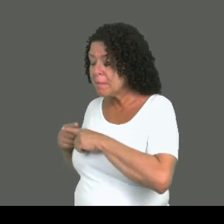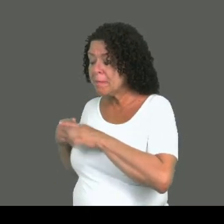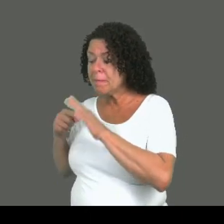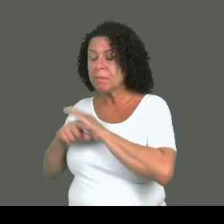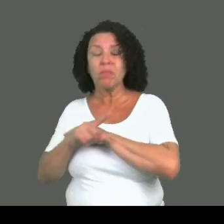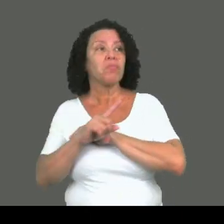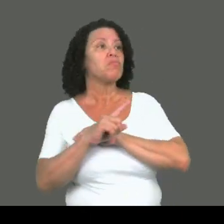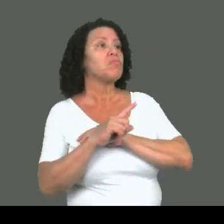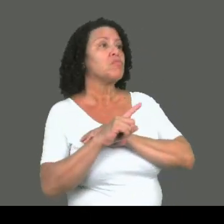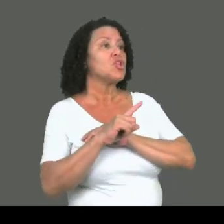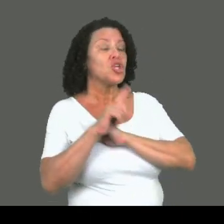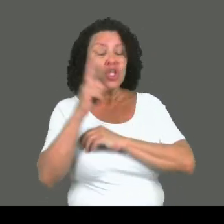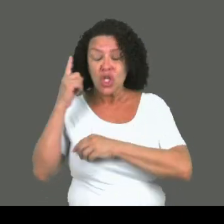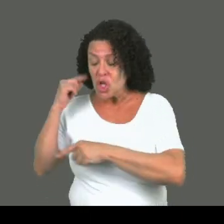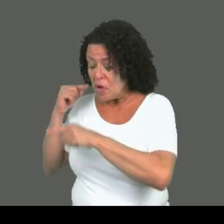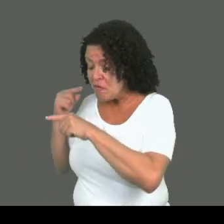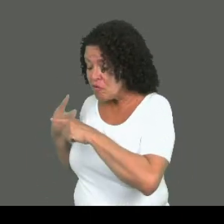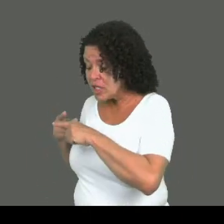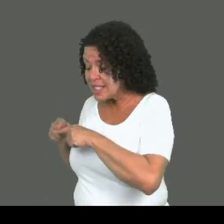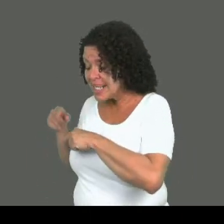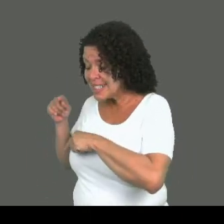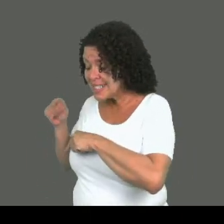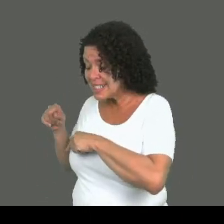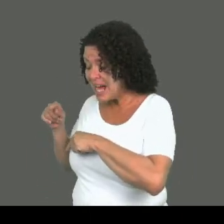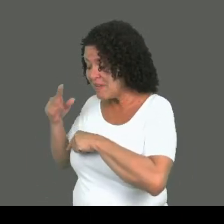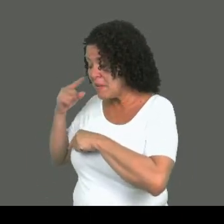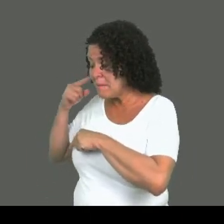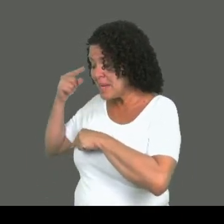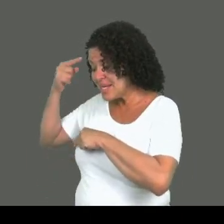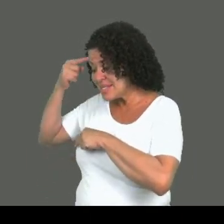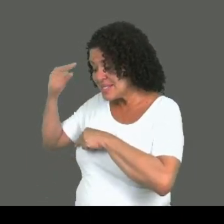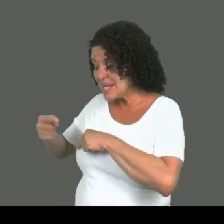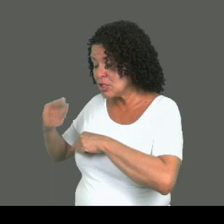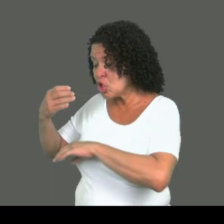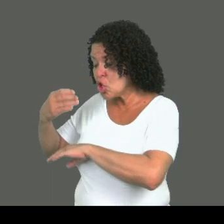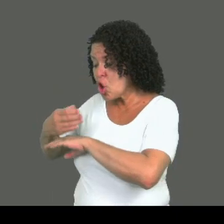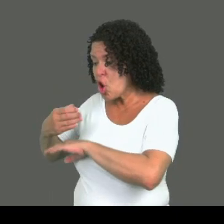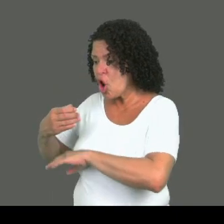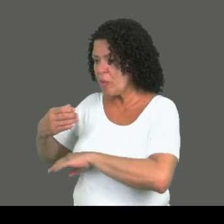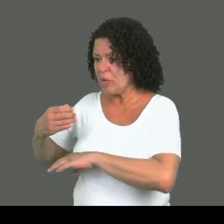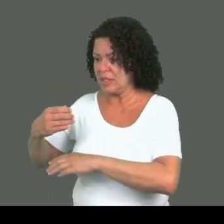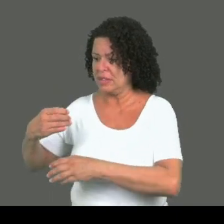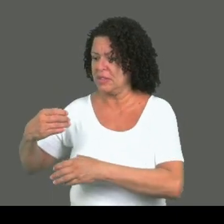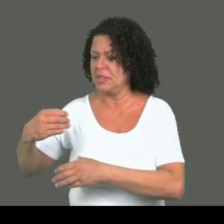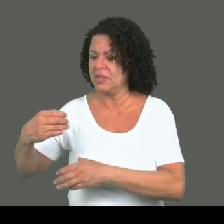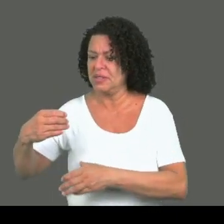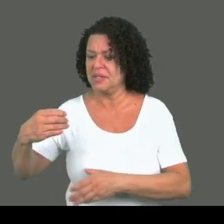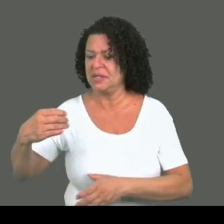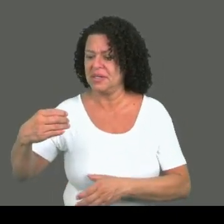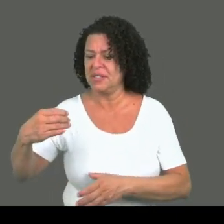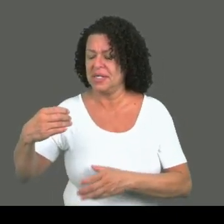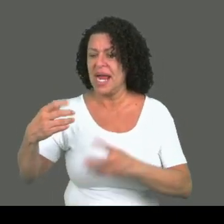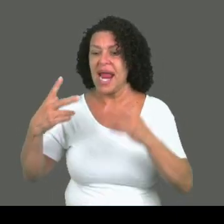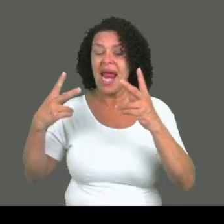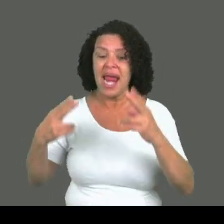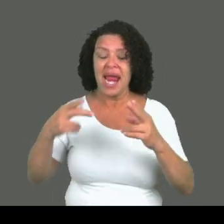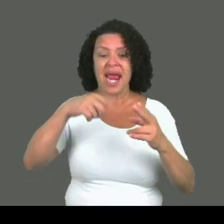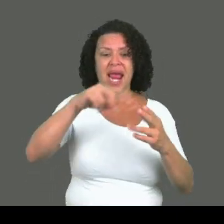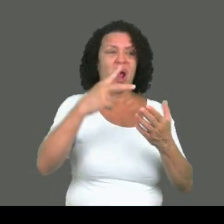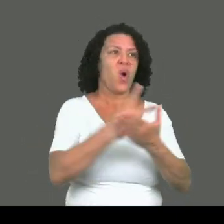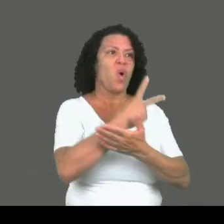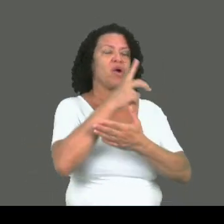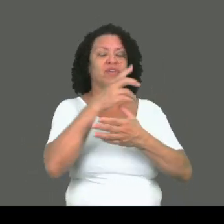perguntou. "Você estava concentrado no copo para não derramar a água. O mesmo não está no